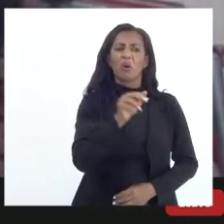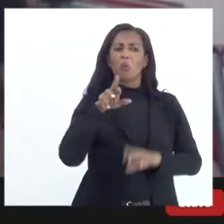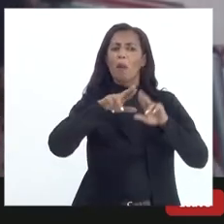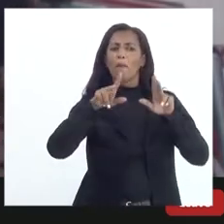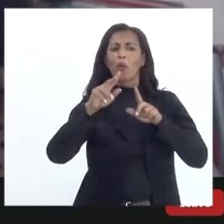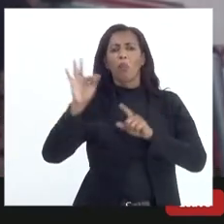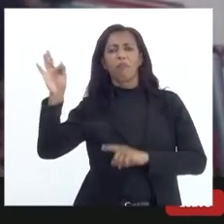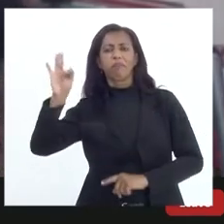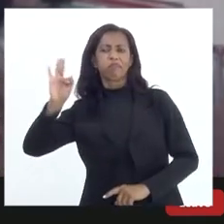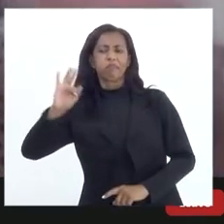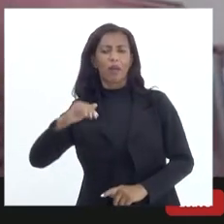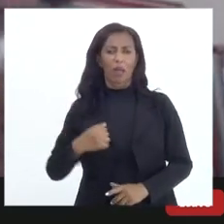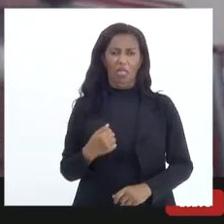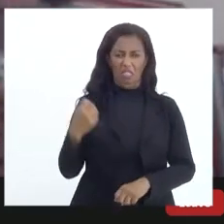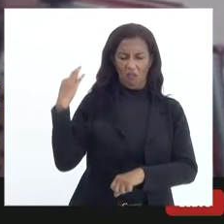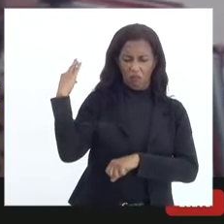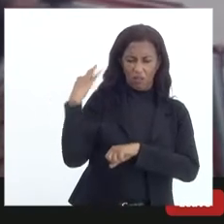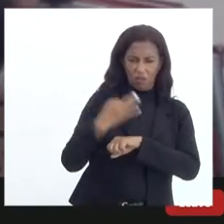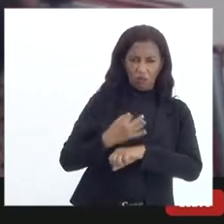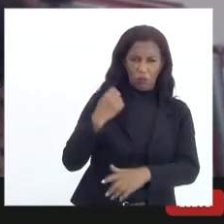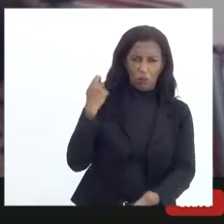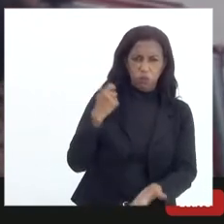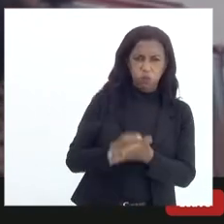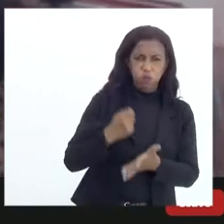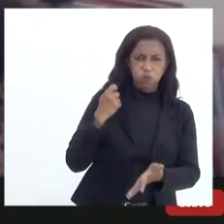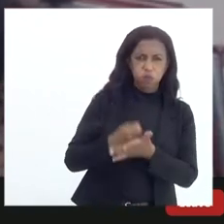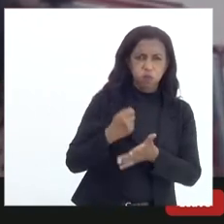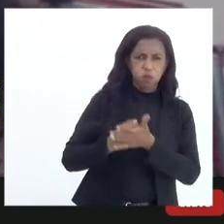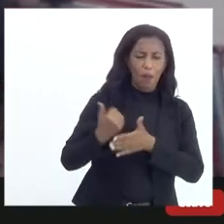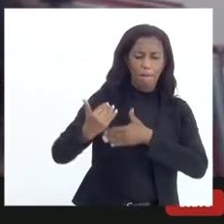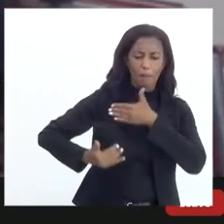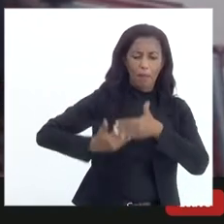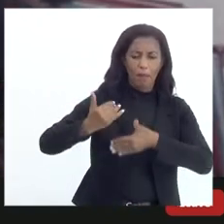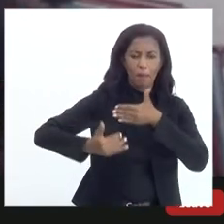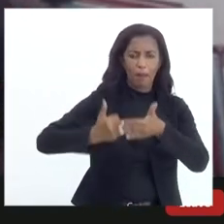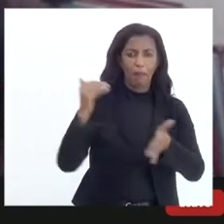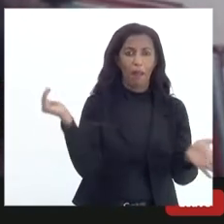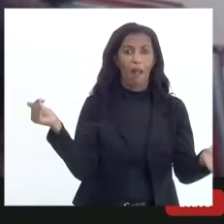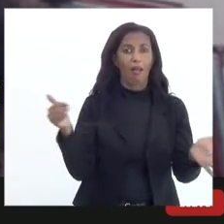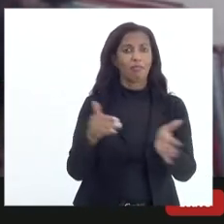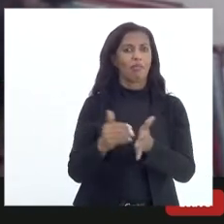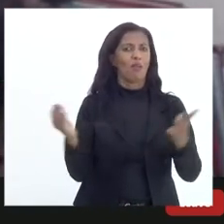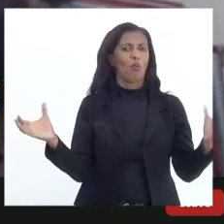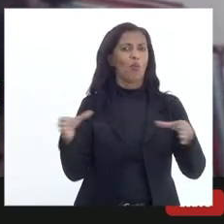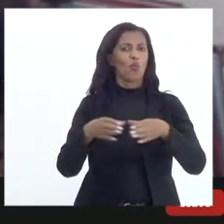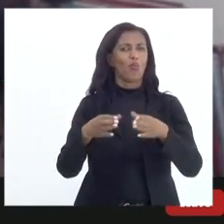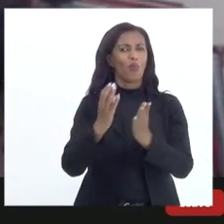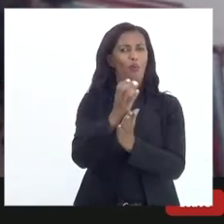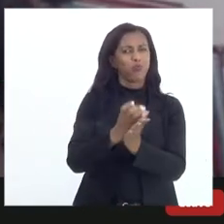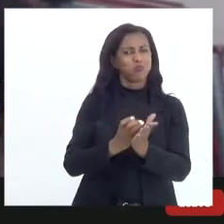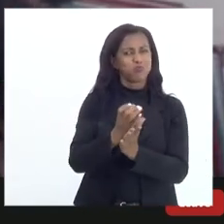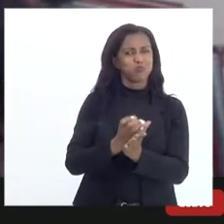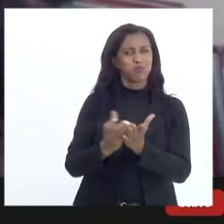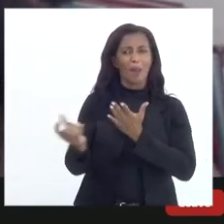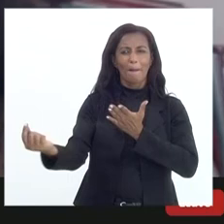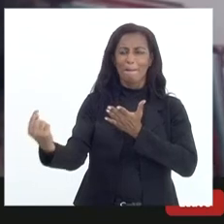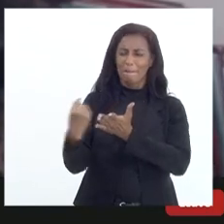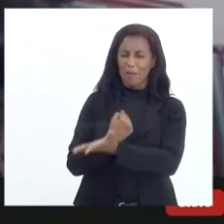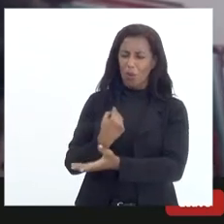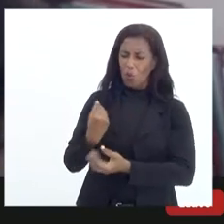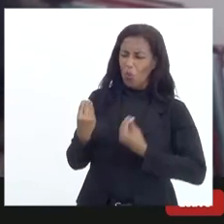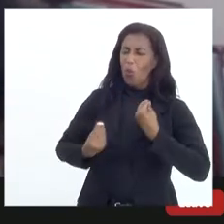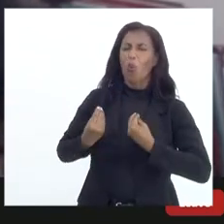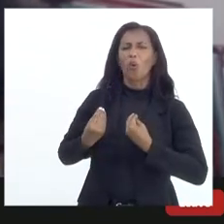tem razão, insistindo, até que hoje, nos grupos de currículo que a gente participa, perguntam assim, como isso